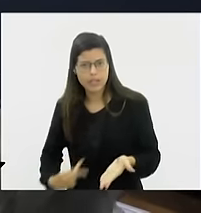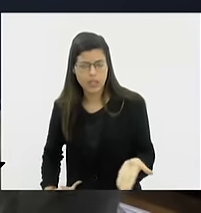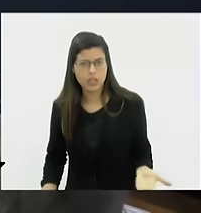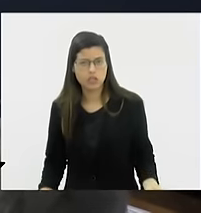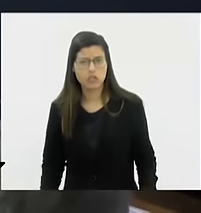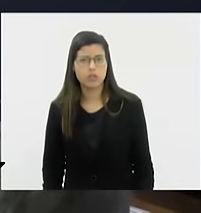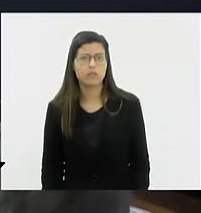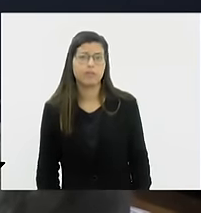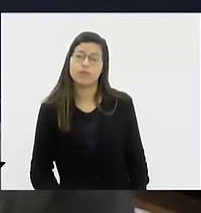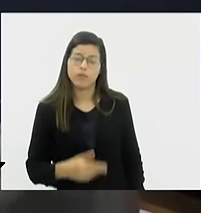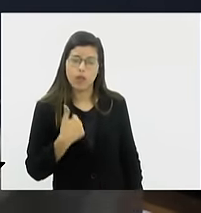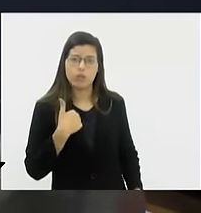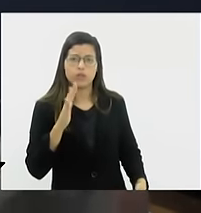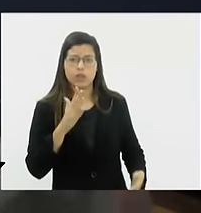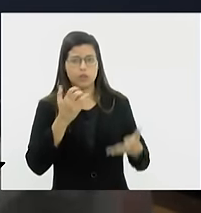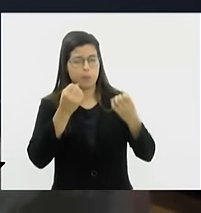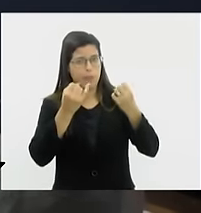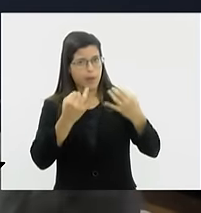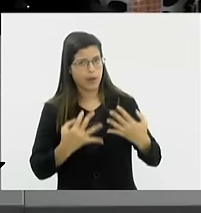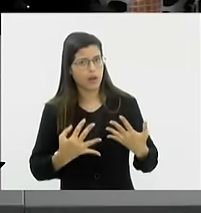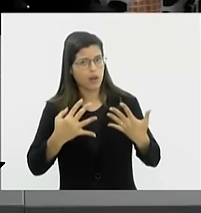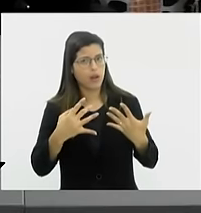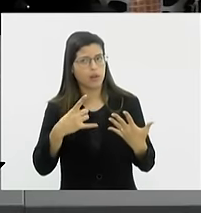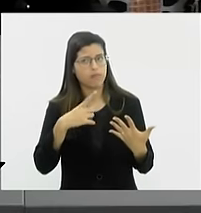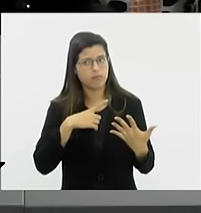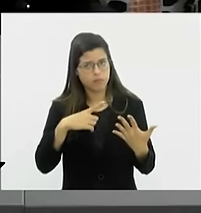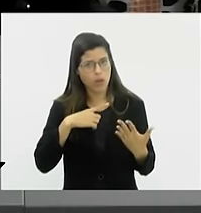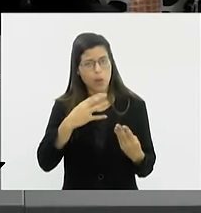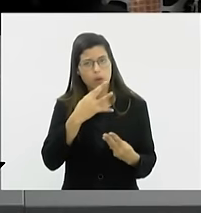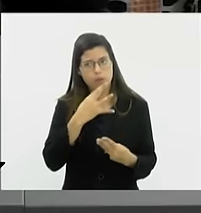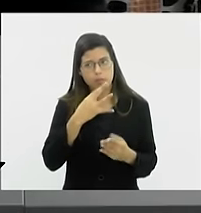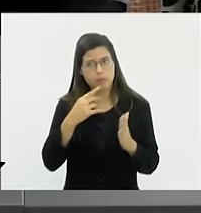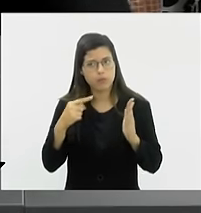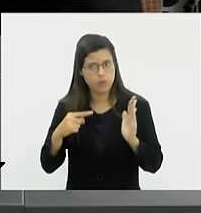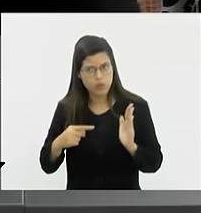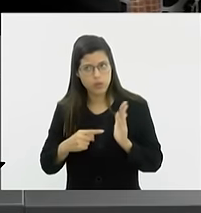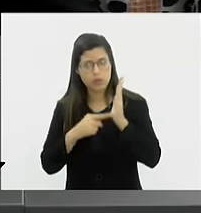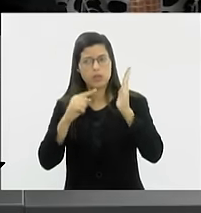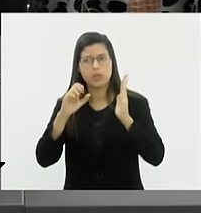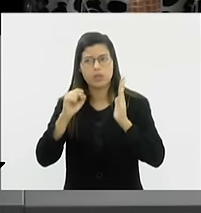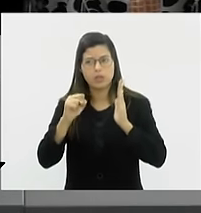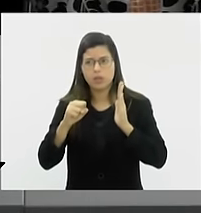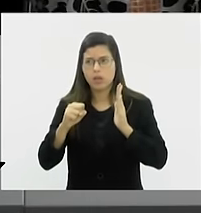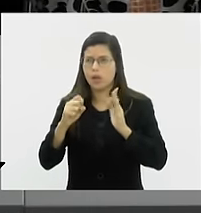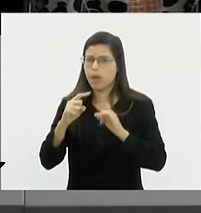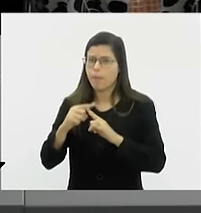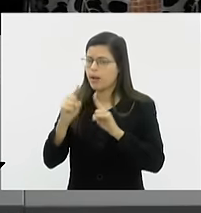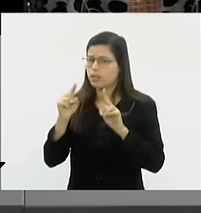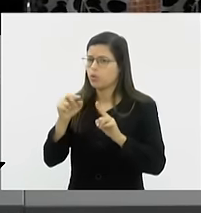nobre deputado, tem ciência de denúncia, loucura, sim. Hein? Não especificamente para o Danilo.